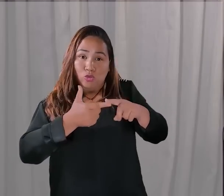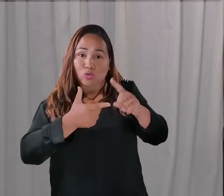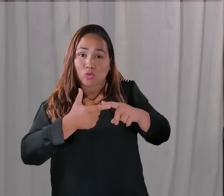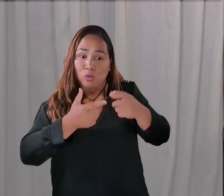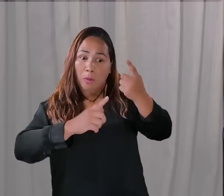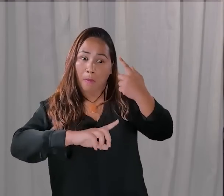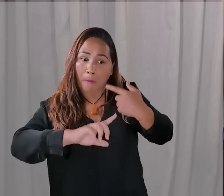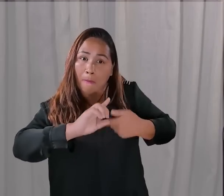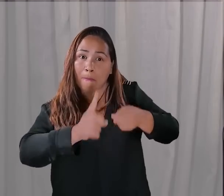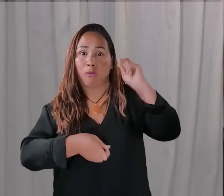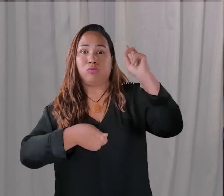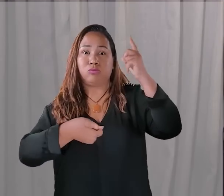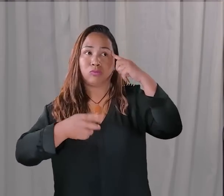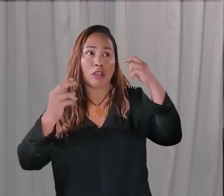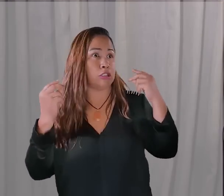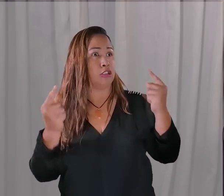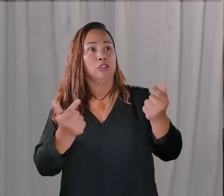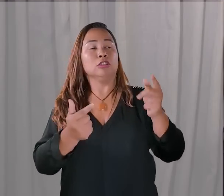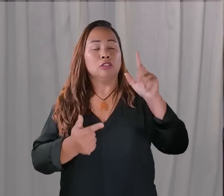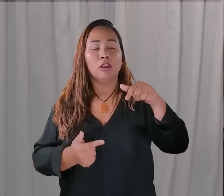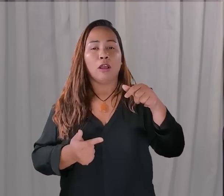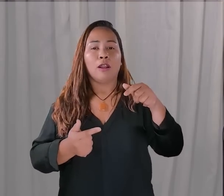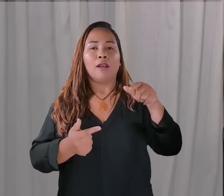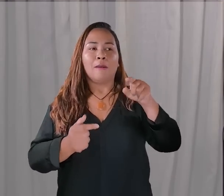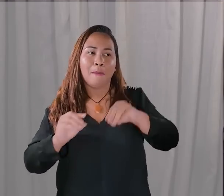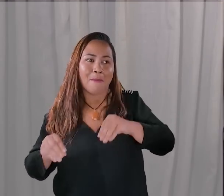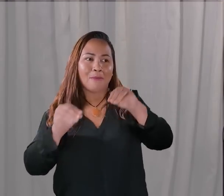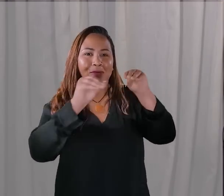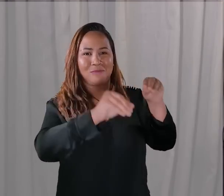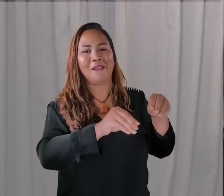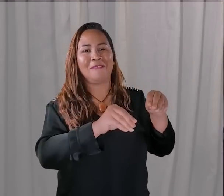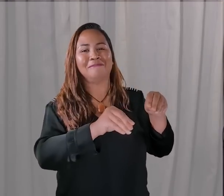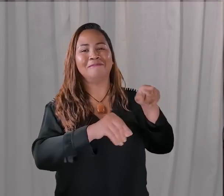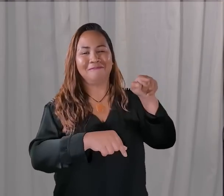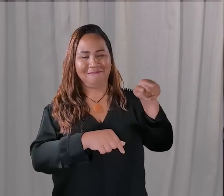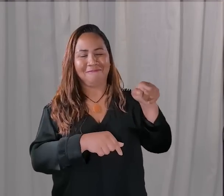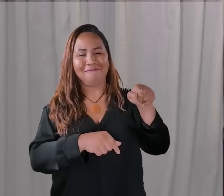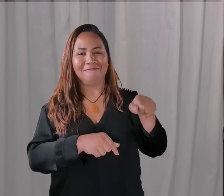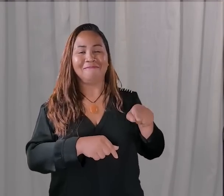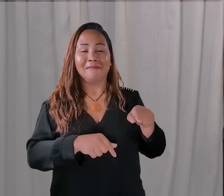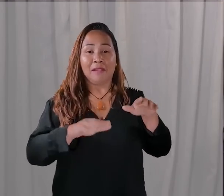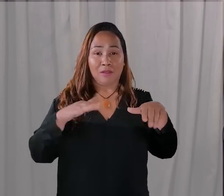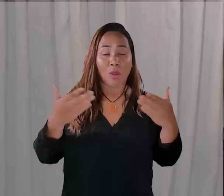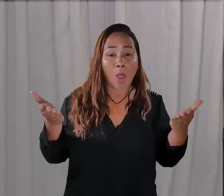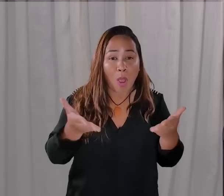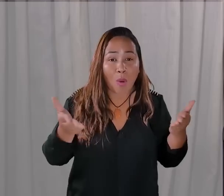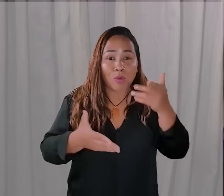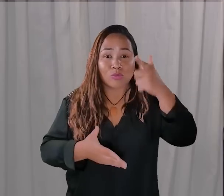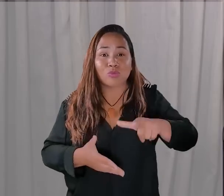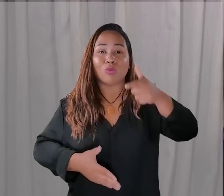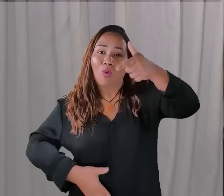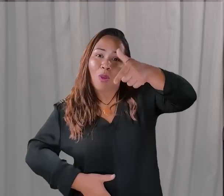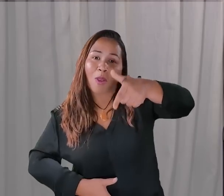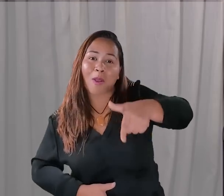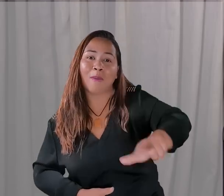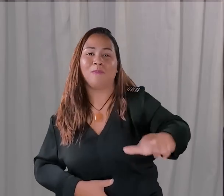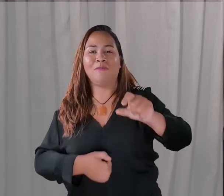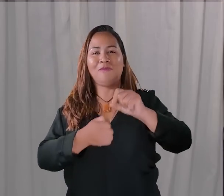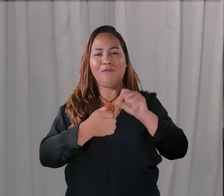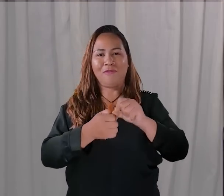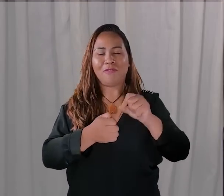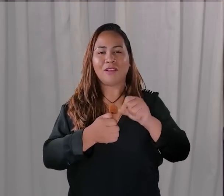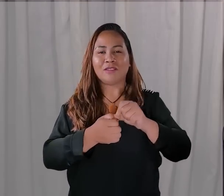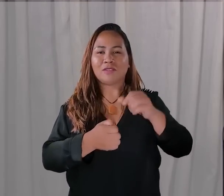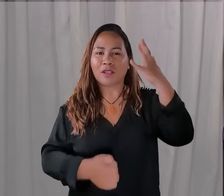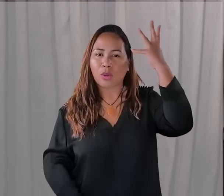um ciclo de limpeza de 63 dias de novo, pra limpar inferioridade, vergonha do meu corpo, porque a gente só consegue